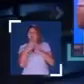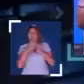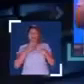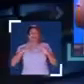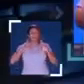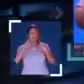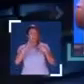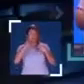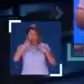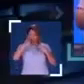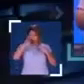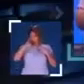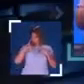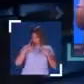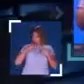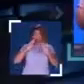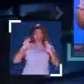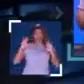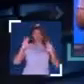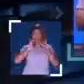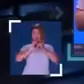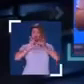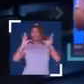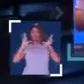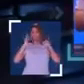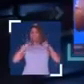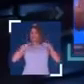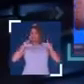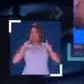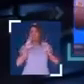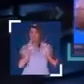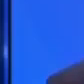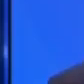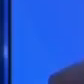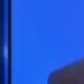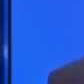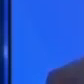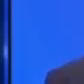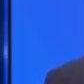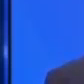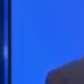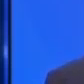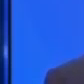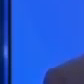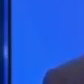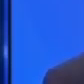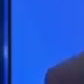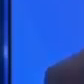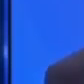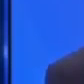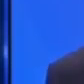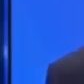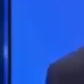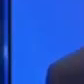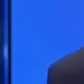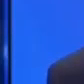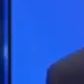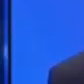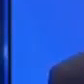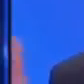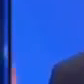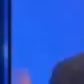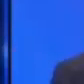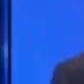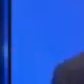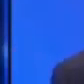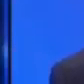O sentimento do povo nas ruas, Alckmin, é que você é o Sérgio Cabral que não está preso. Esse é o nível do candidato que